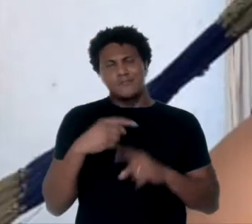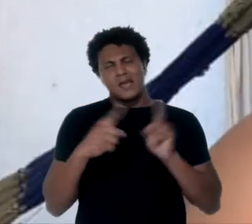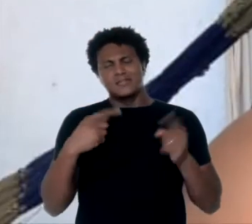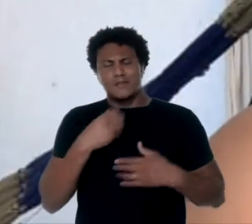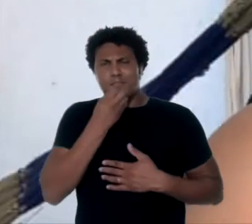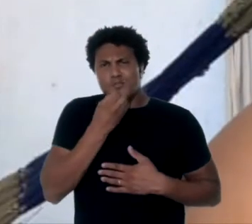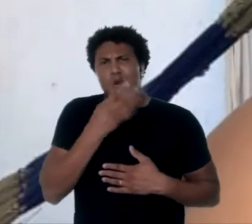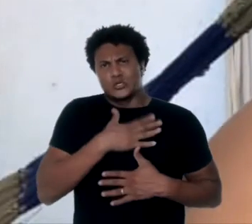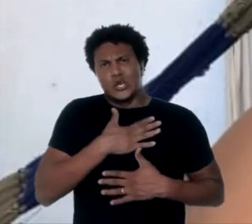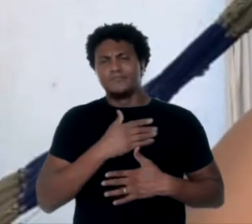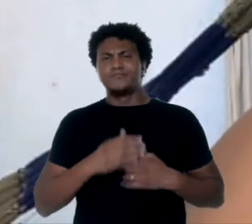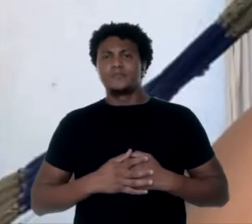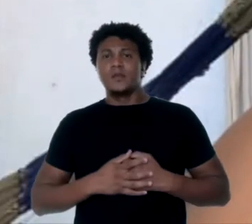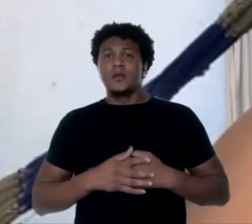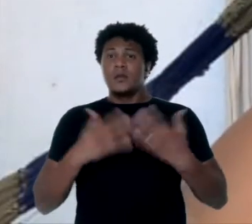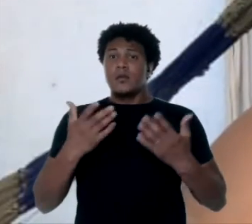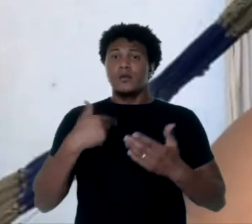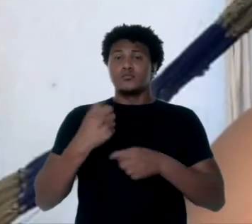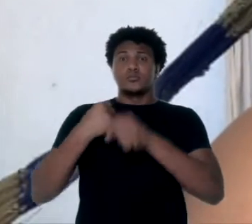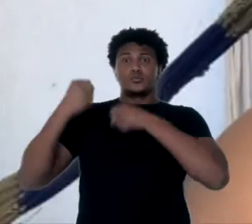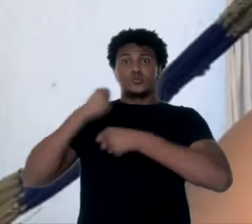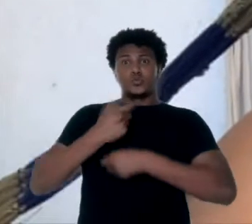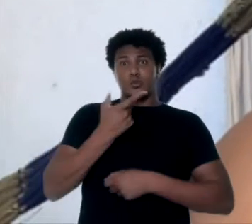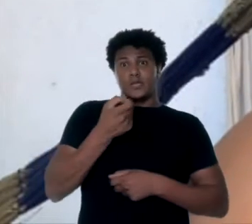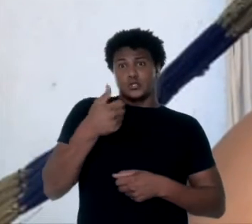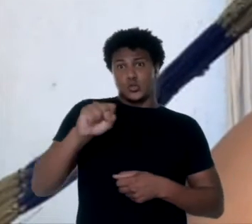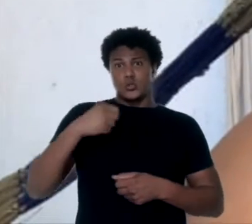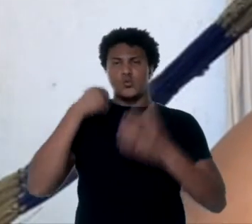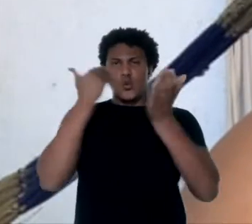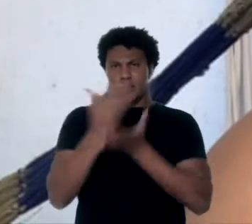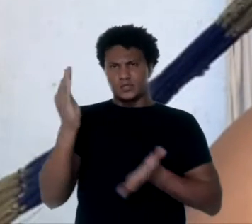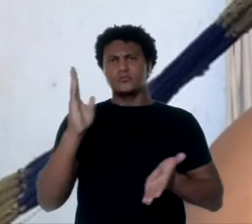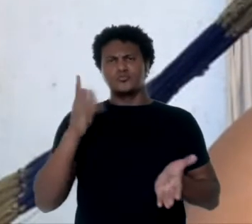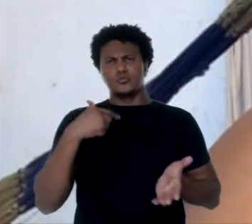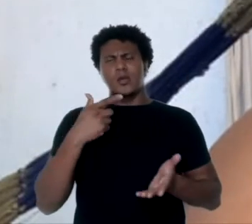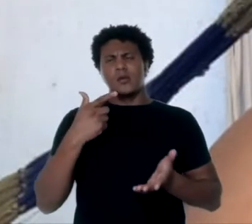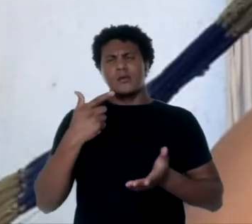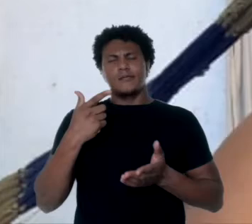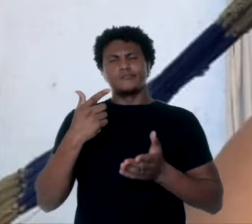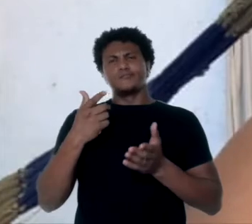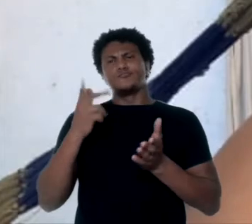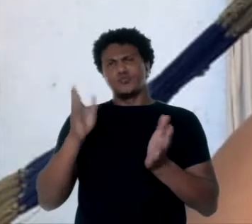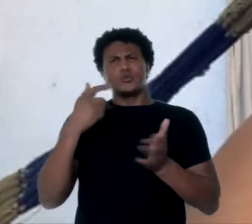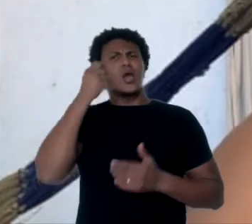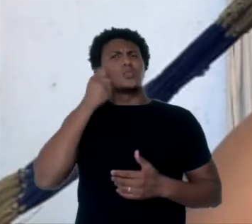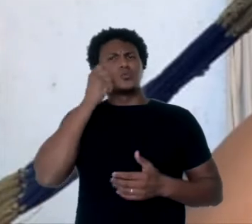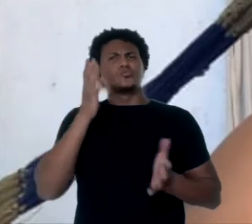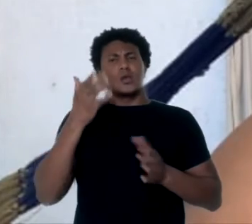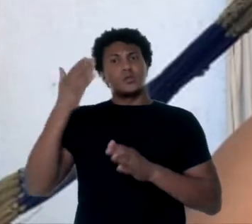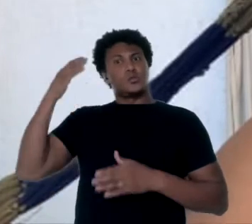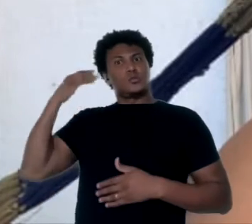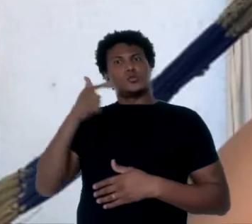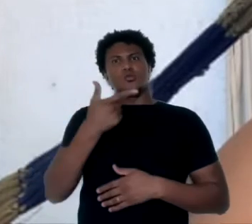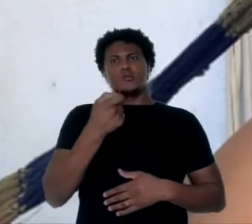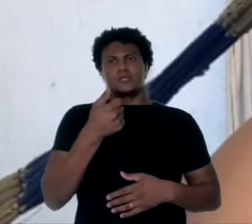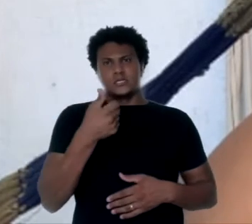que continue, então. Mas eu comecei a me montar em 2018. Eu já era ator desde 2016, eu